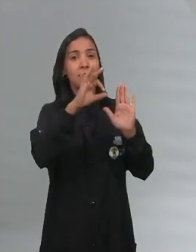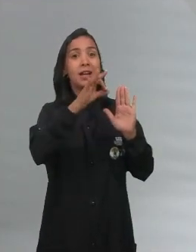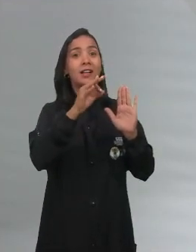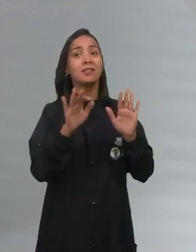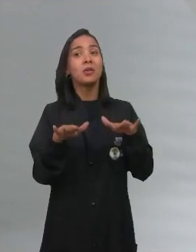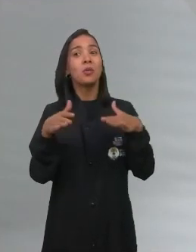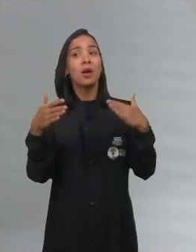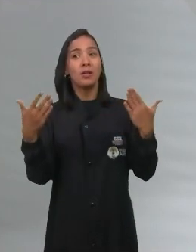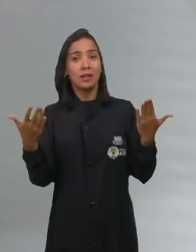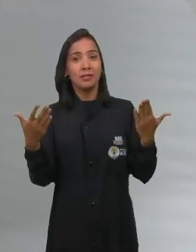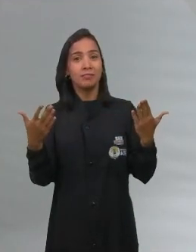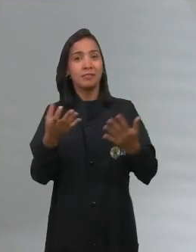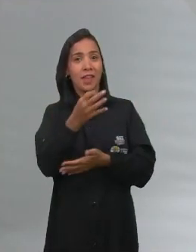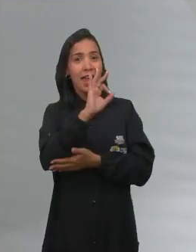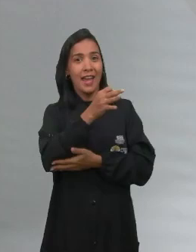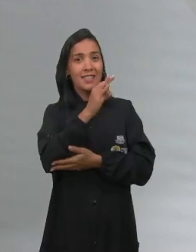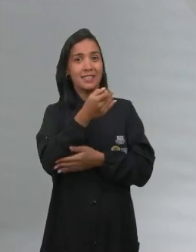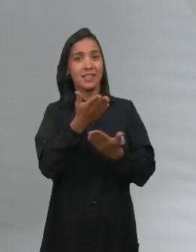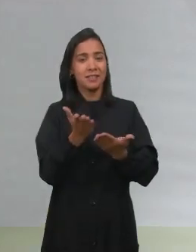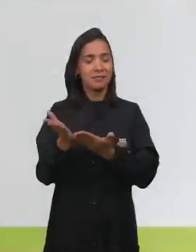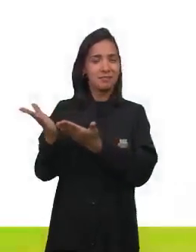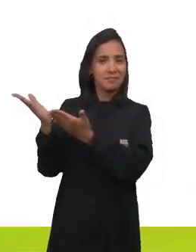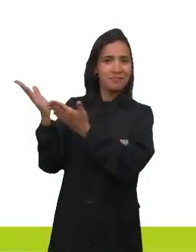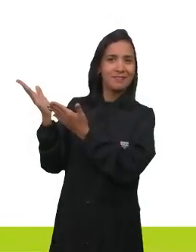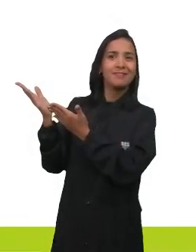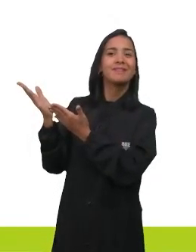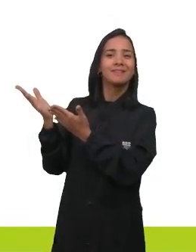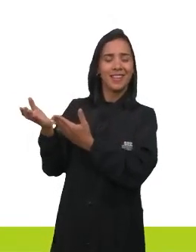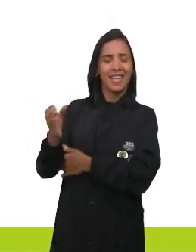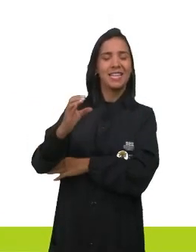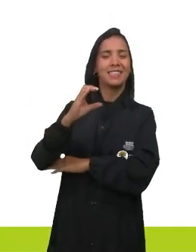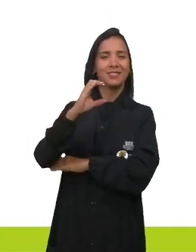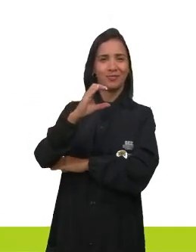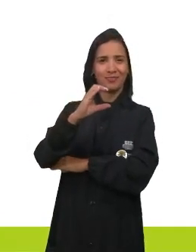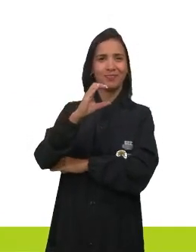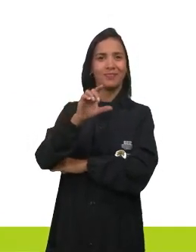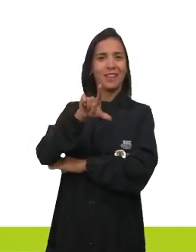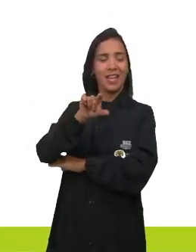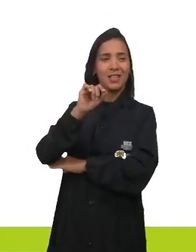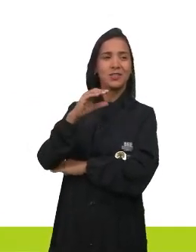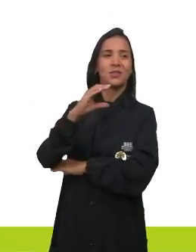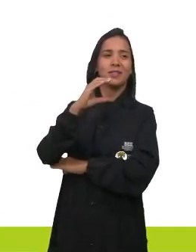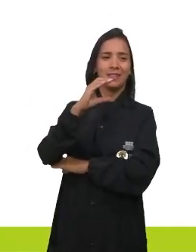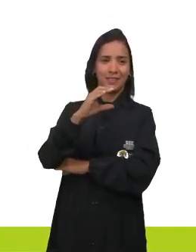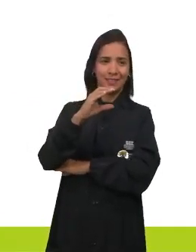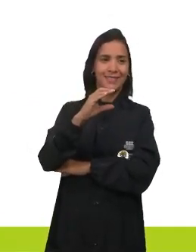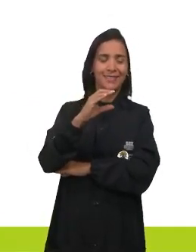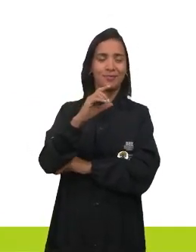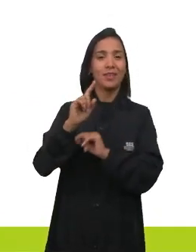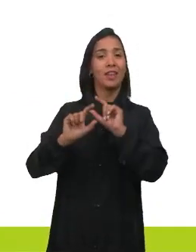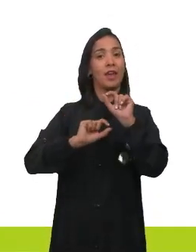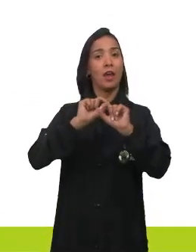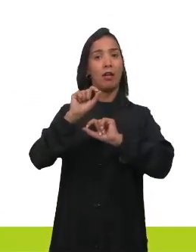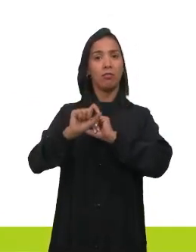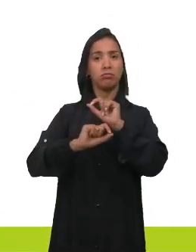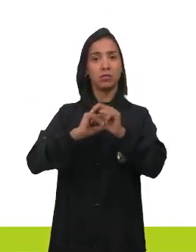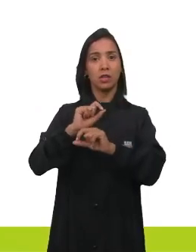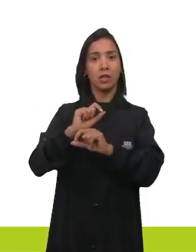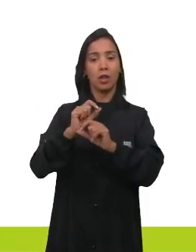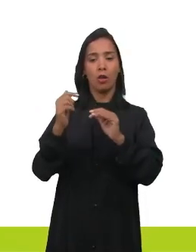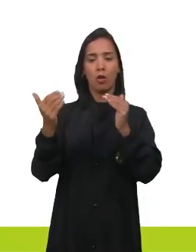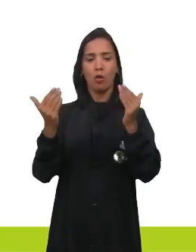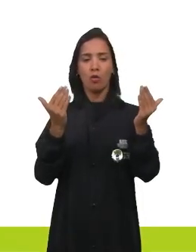nossa resposta correta aí na tela, letra C. Volta novamente. Antecipar o